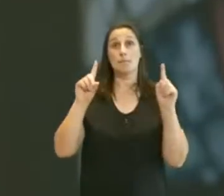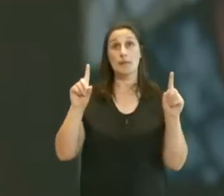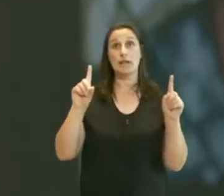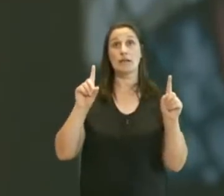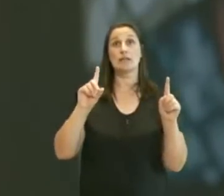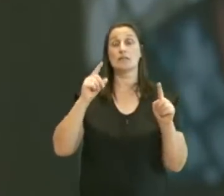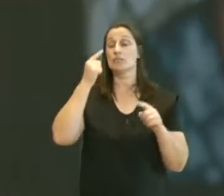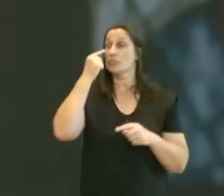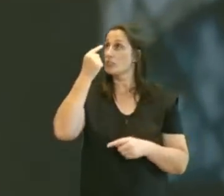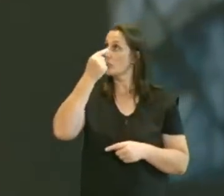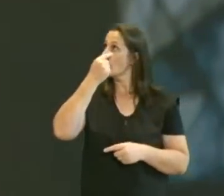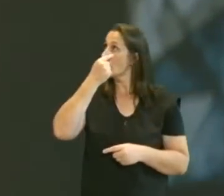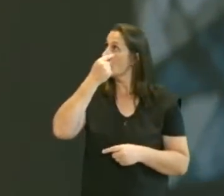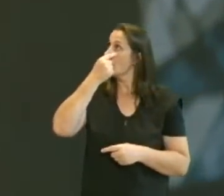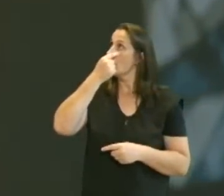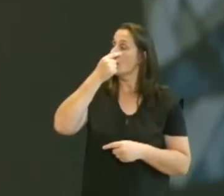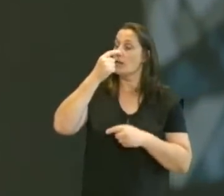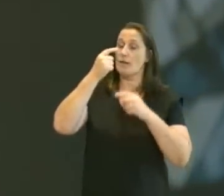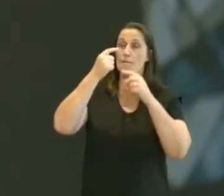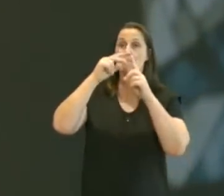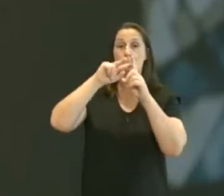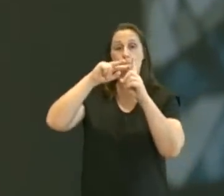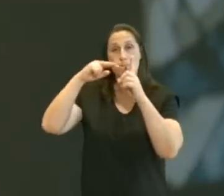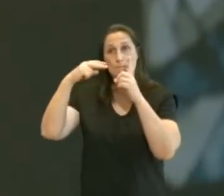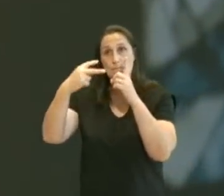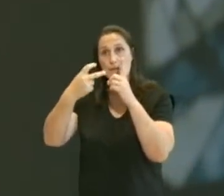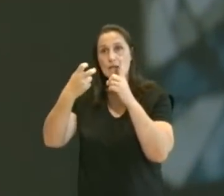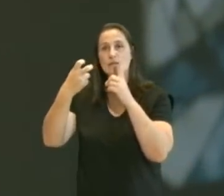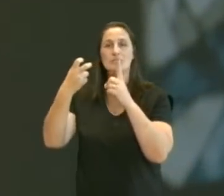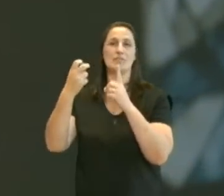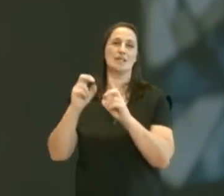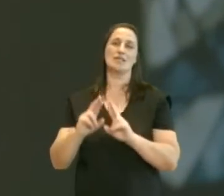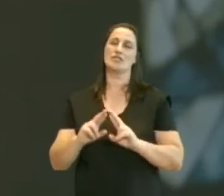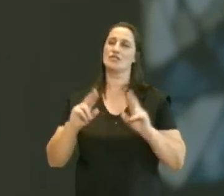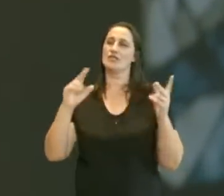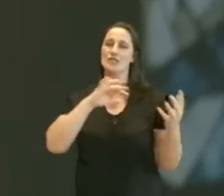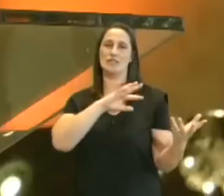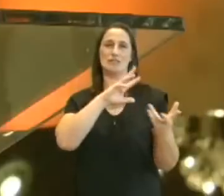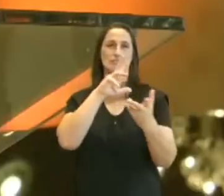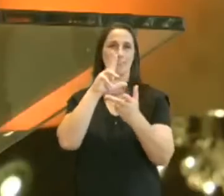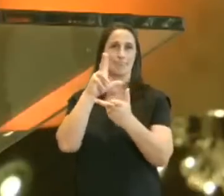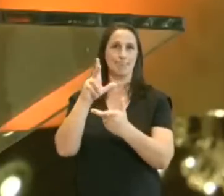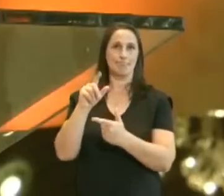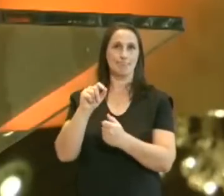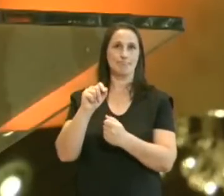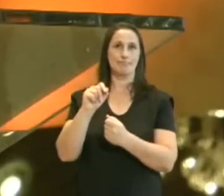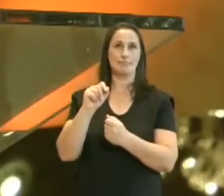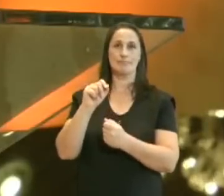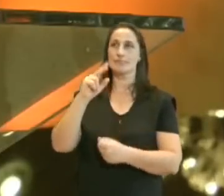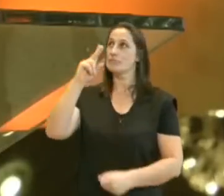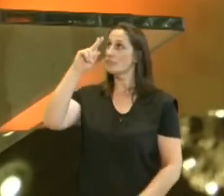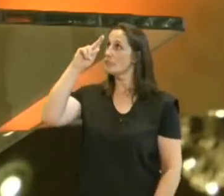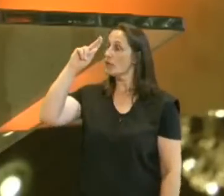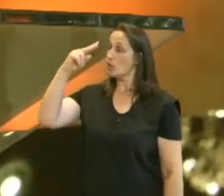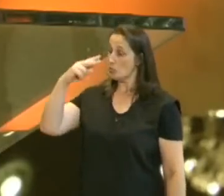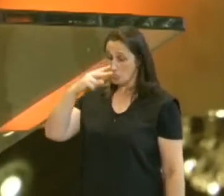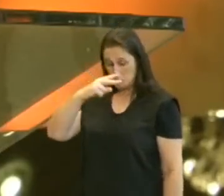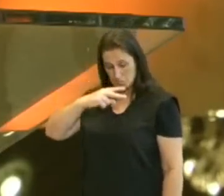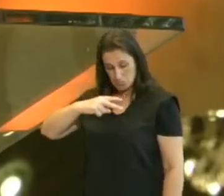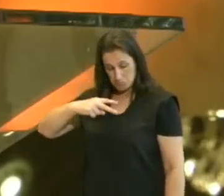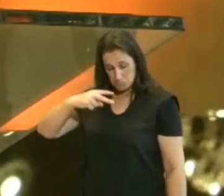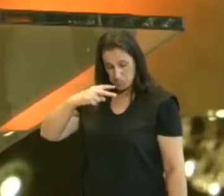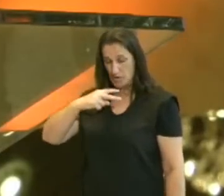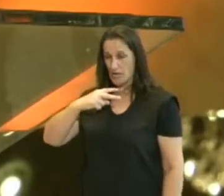se abrem para ver o mundo com os olhos de Jesus, para ver a nós mesmos na perspectiva